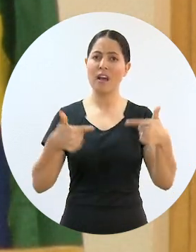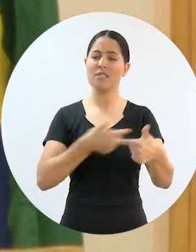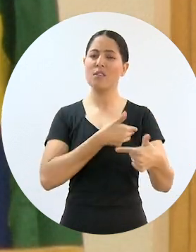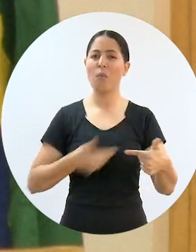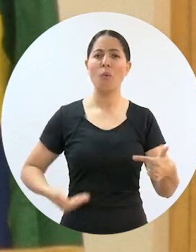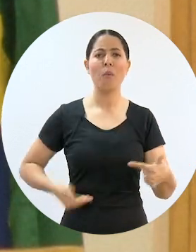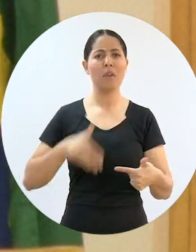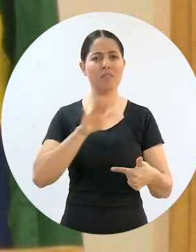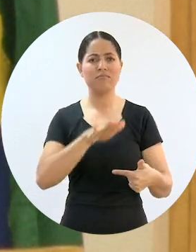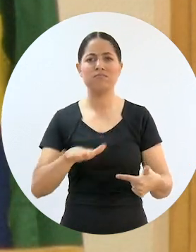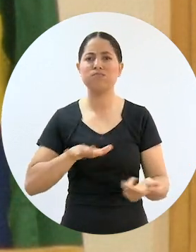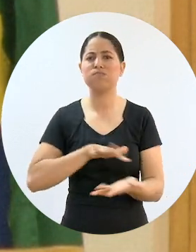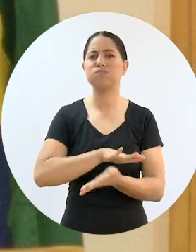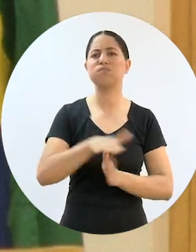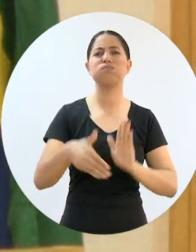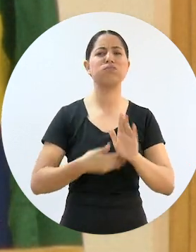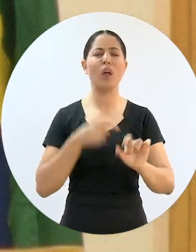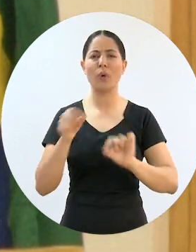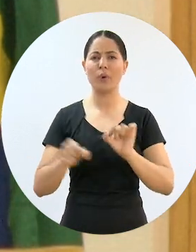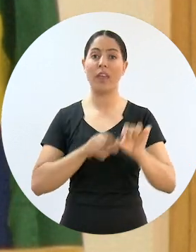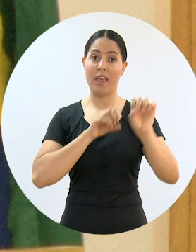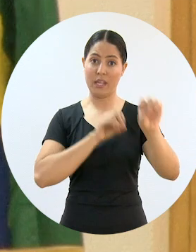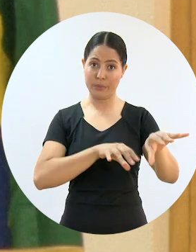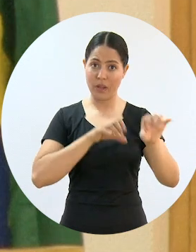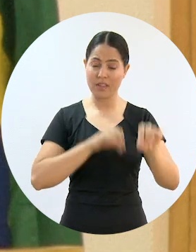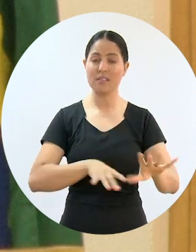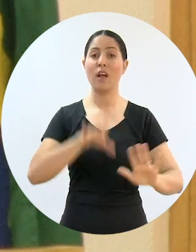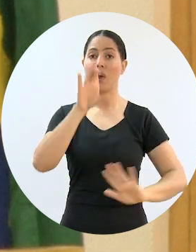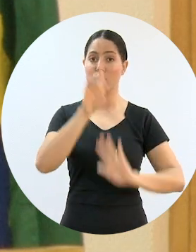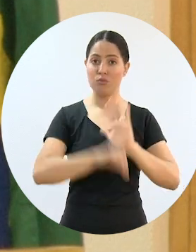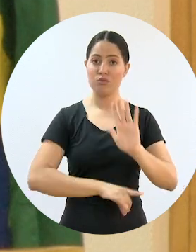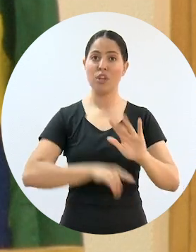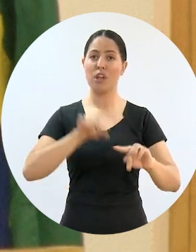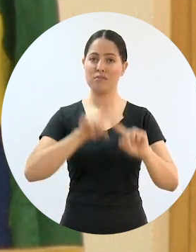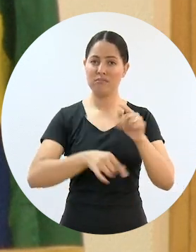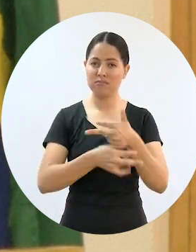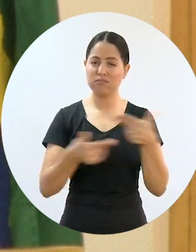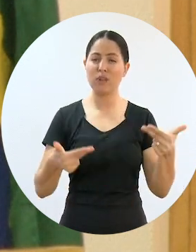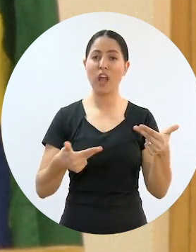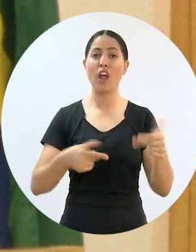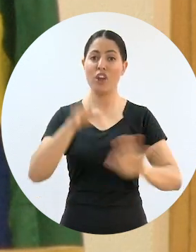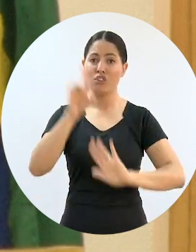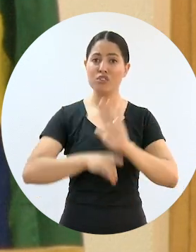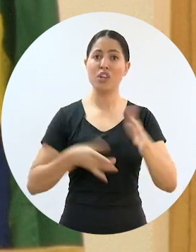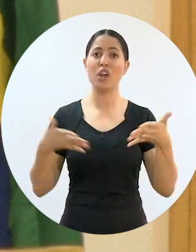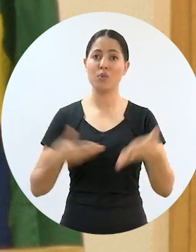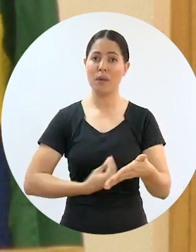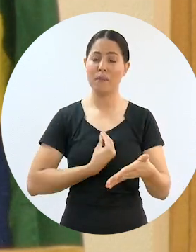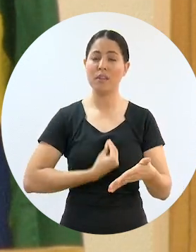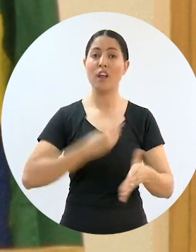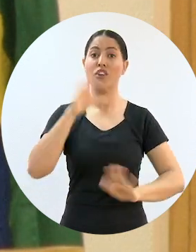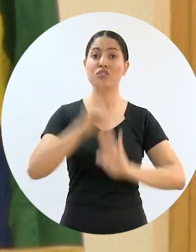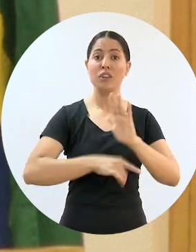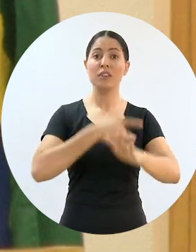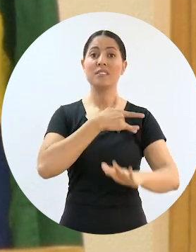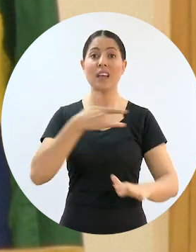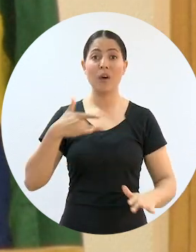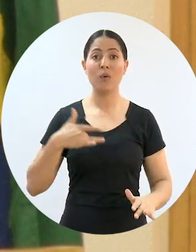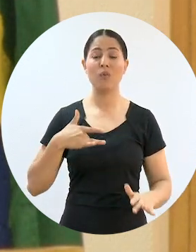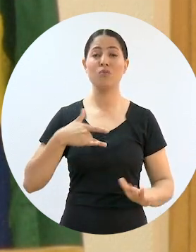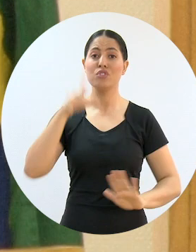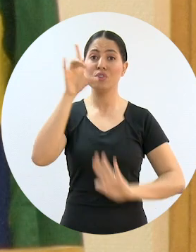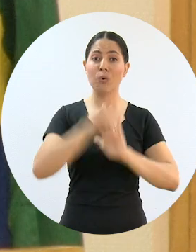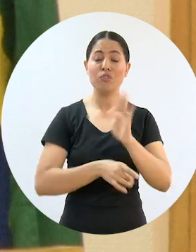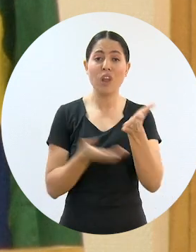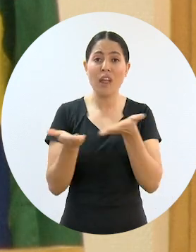públicas específicas para todas as crianças. Direito à educação, o direito às condições materiais, o direito à presença, o direito à